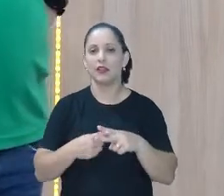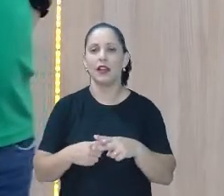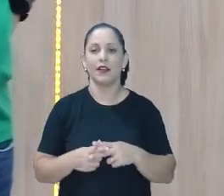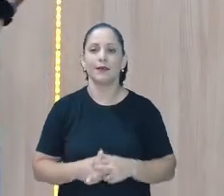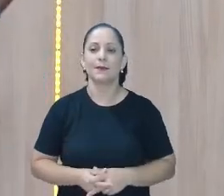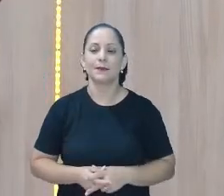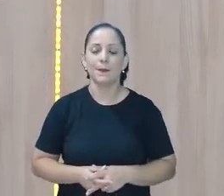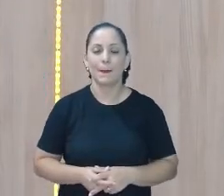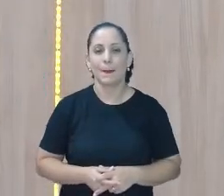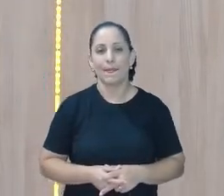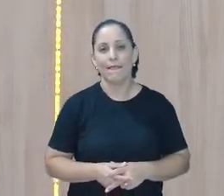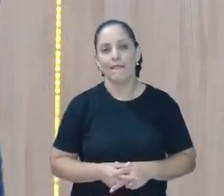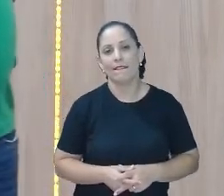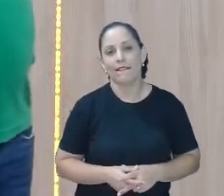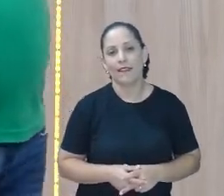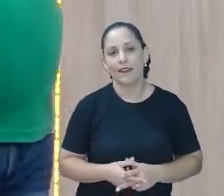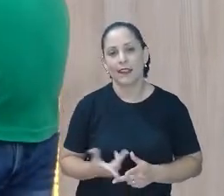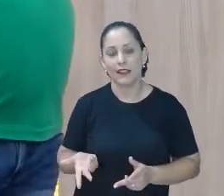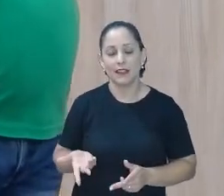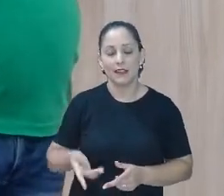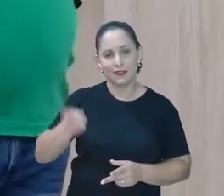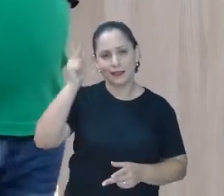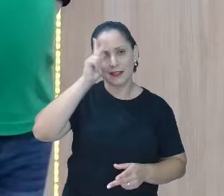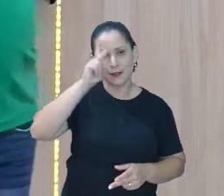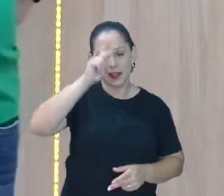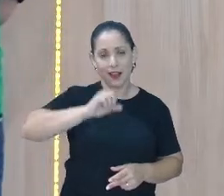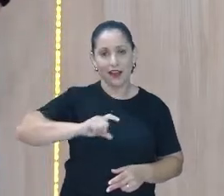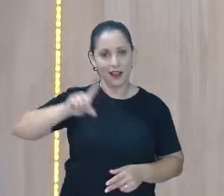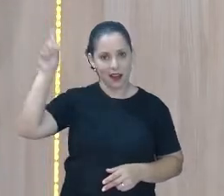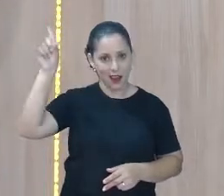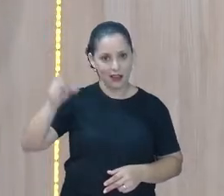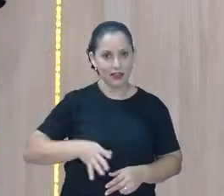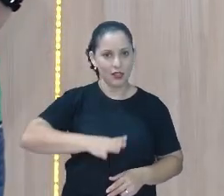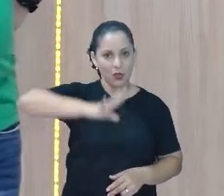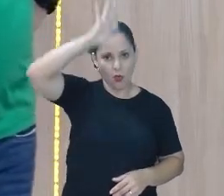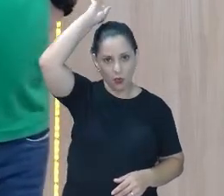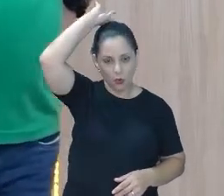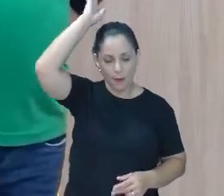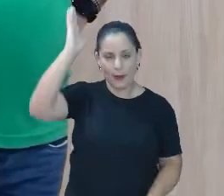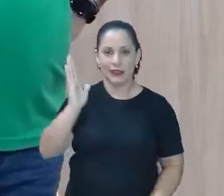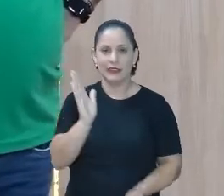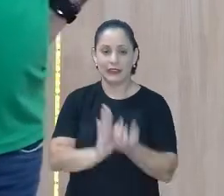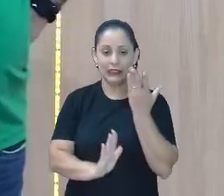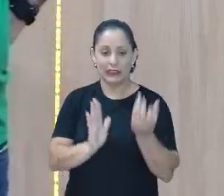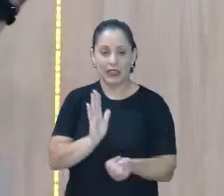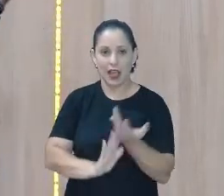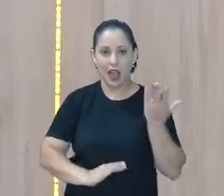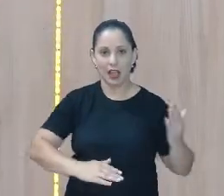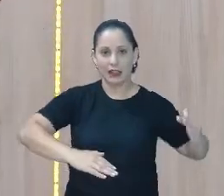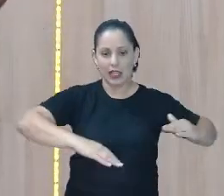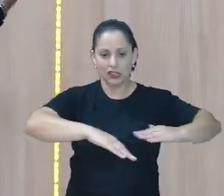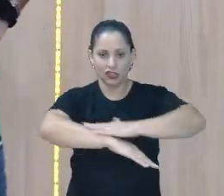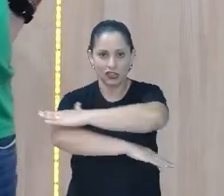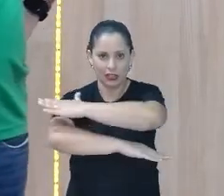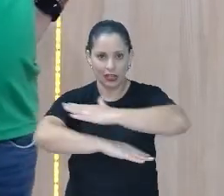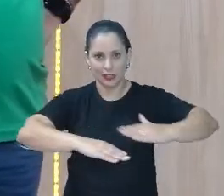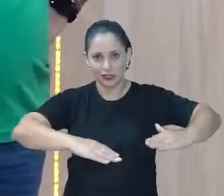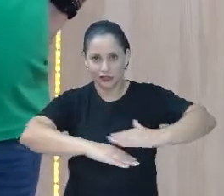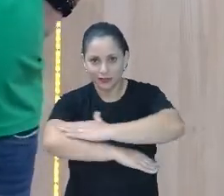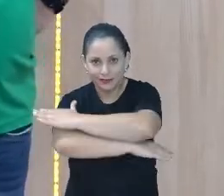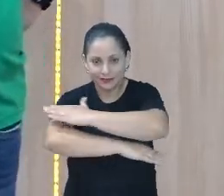né, que enquanto lá em Roma se construíram estradas, né, que resistem há